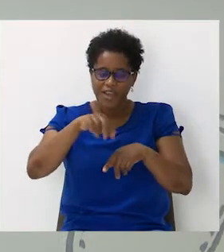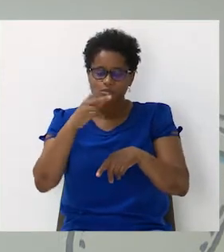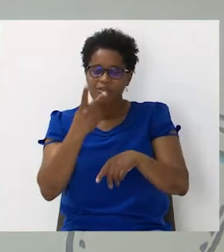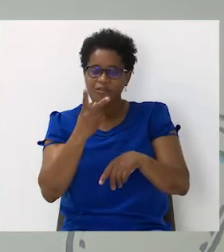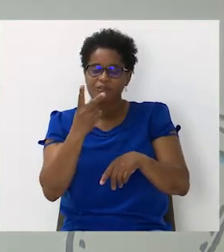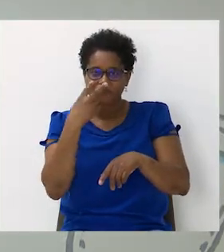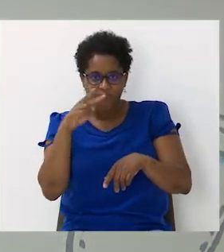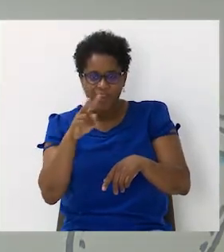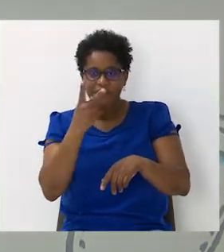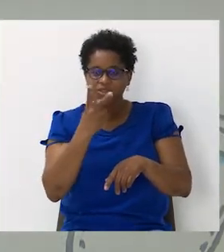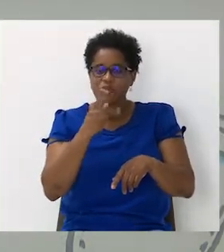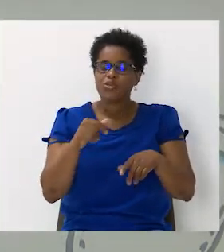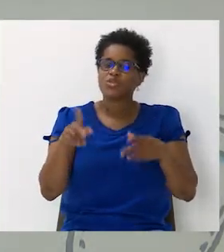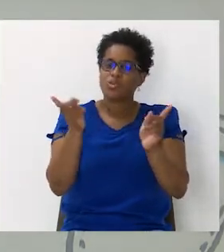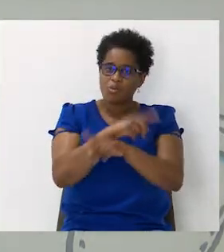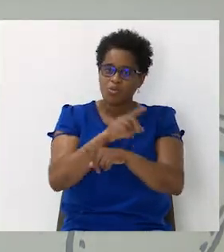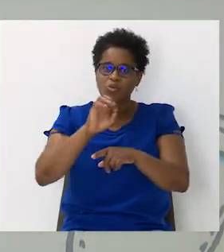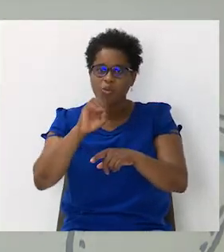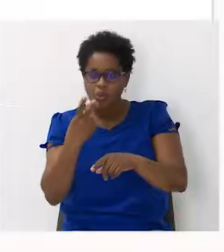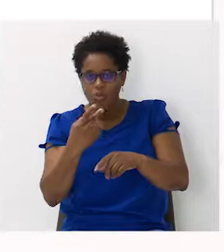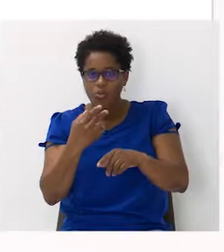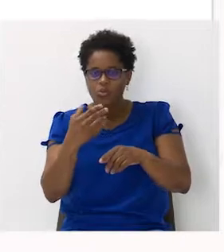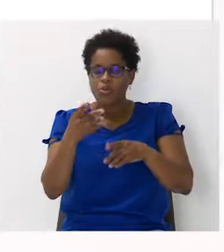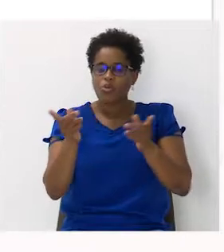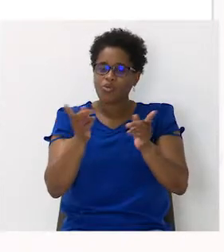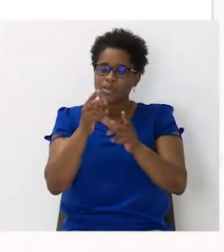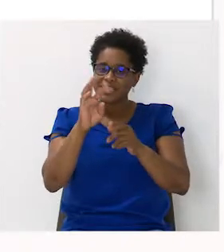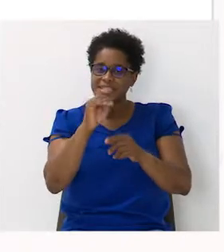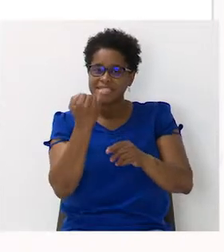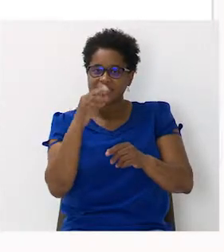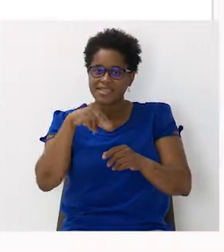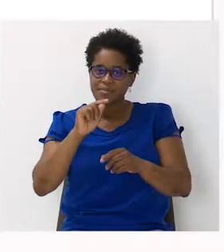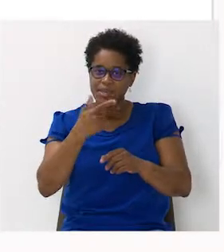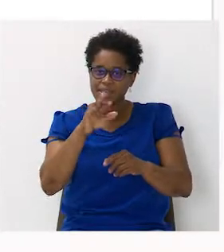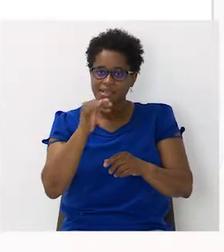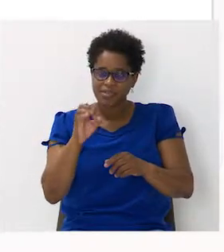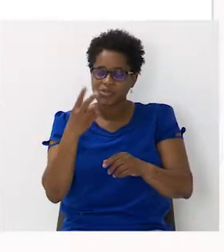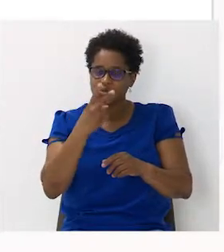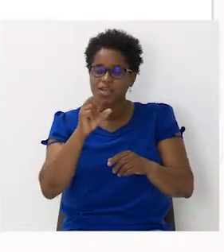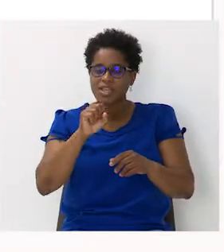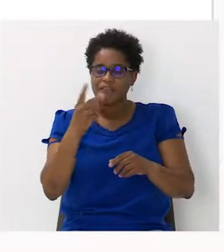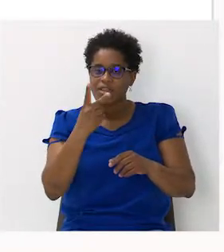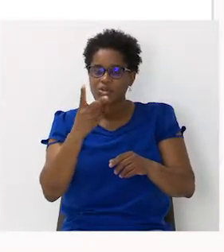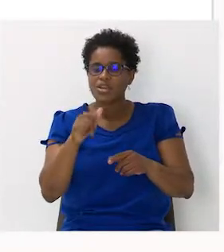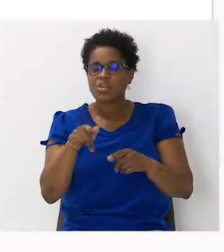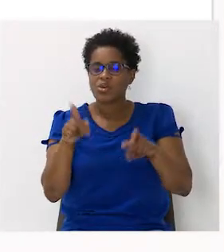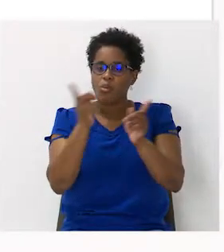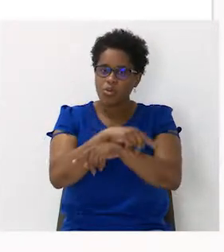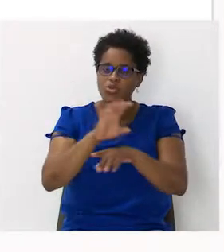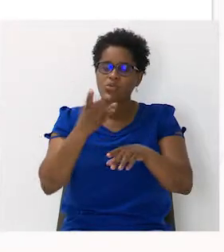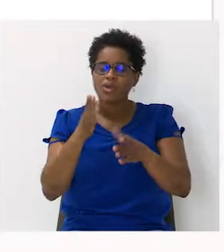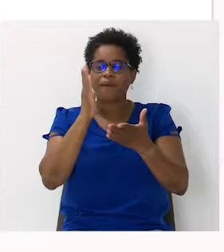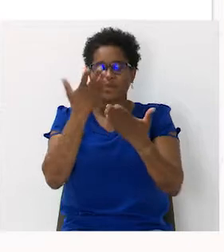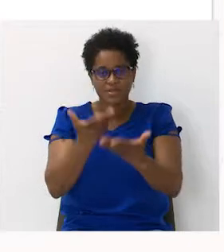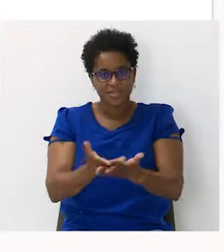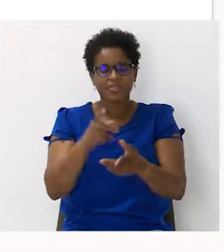vetores opostos ou simétricos. Duas grandezas vetoriais são opostos quando apresentam o